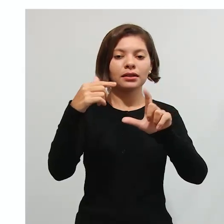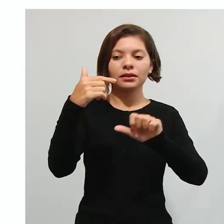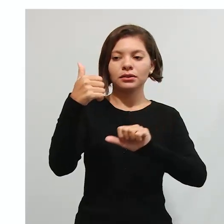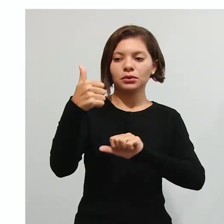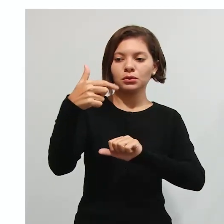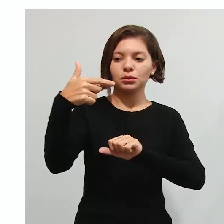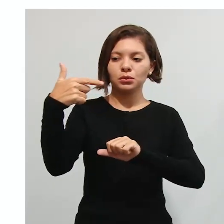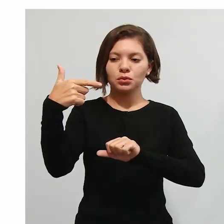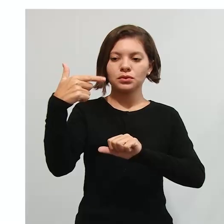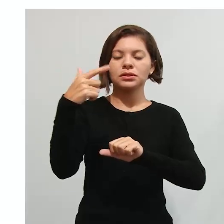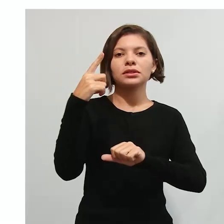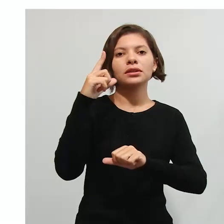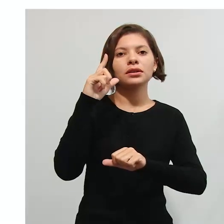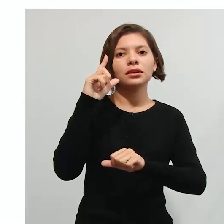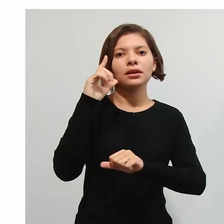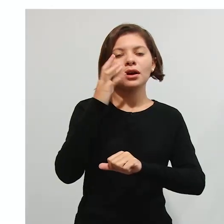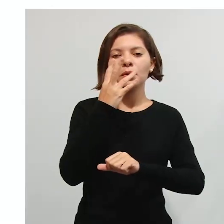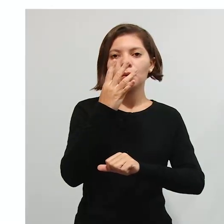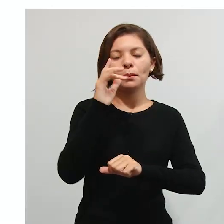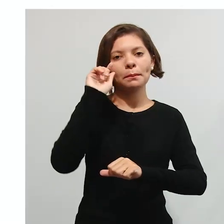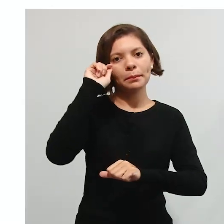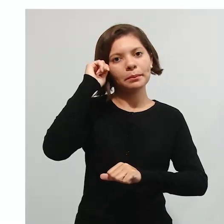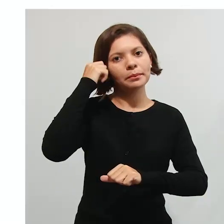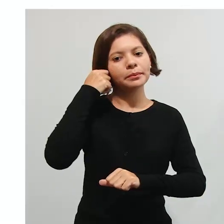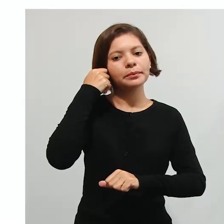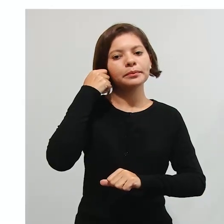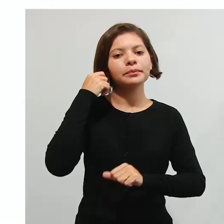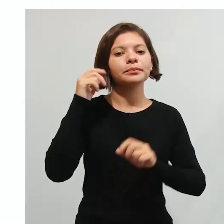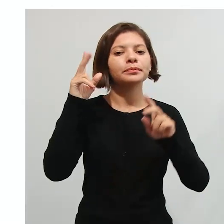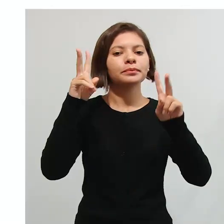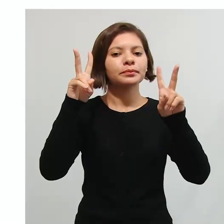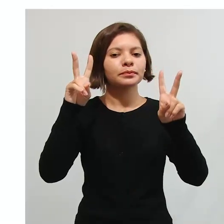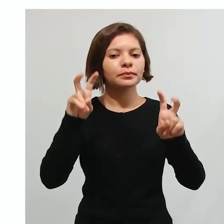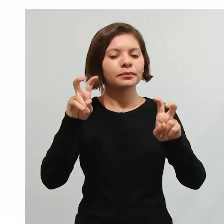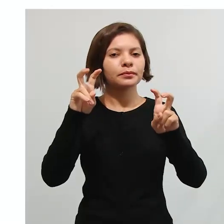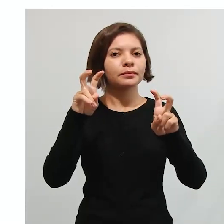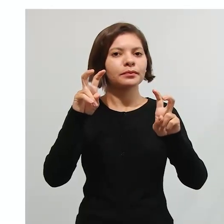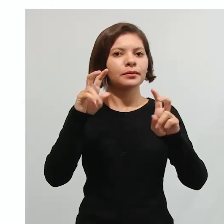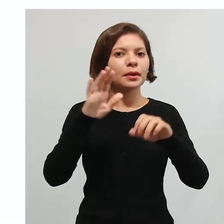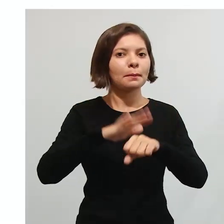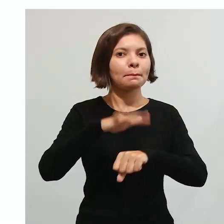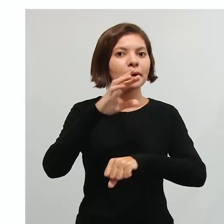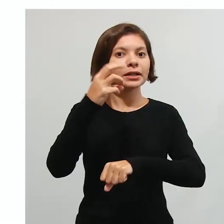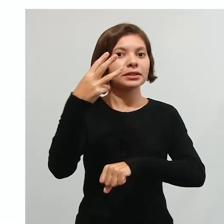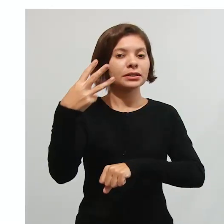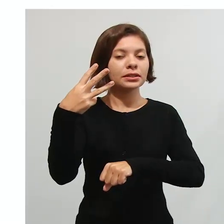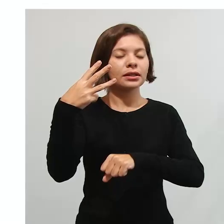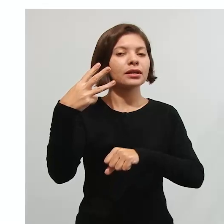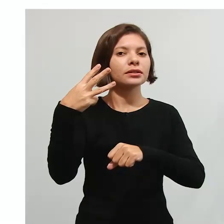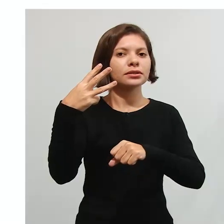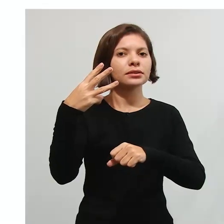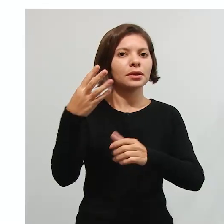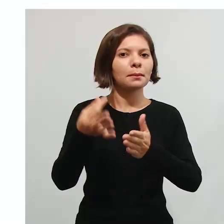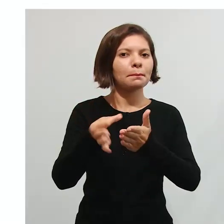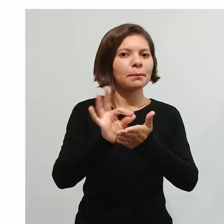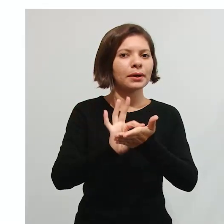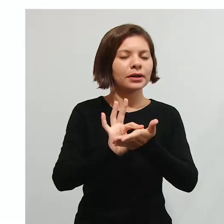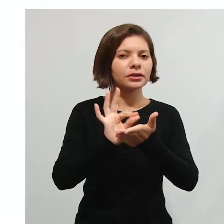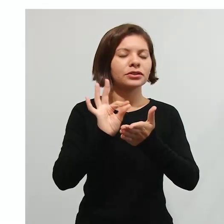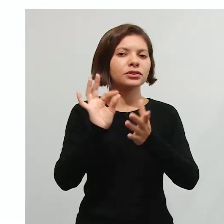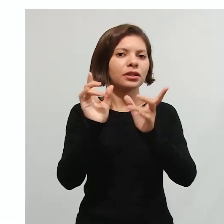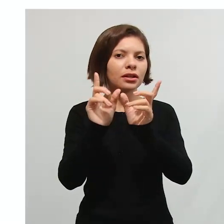12 e na cor preta né ã nas citações de mais de três linhas e notas de